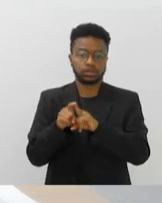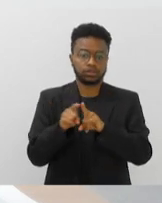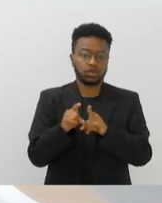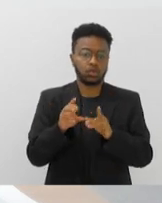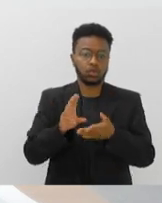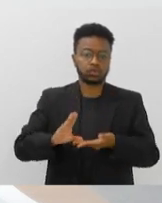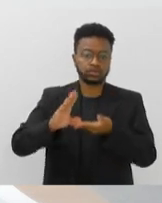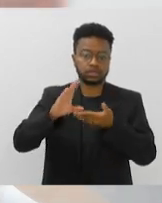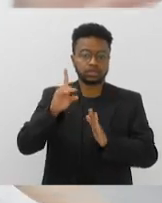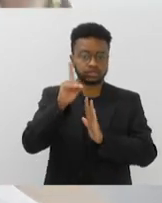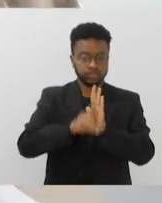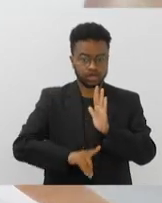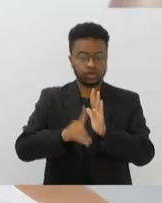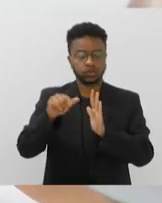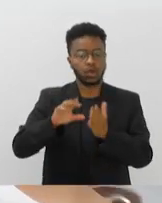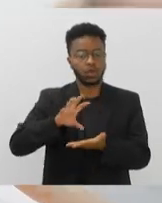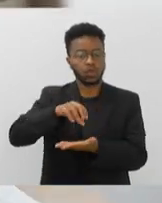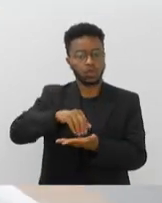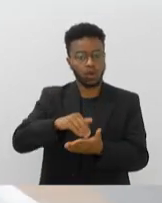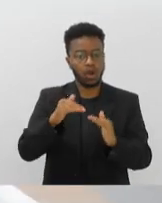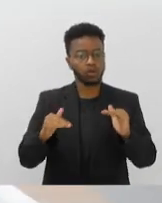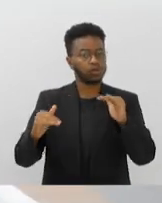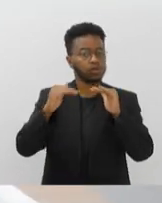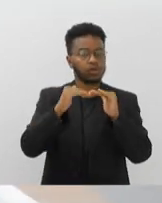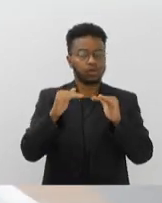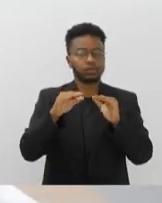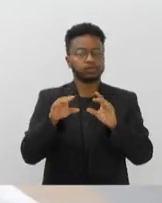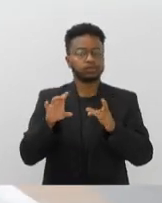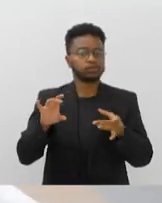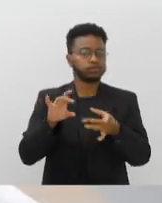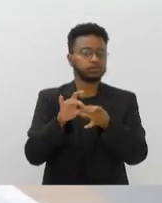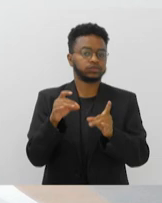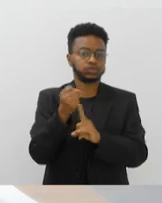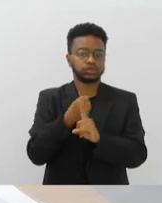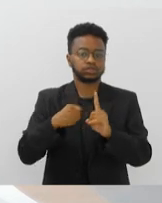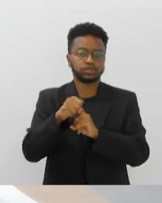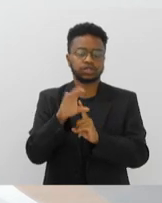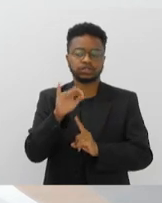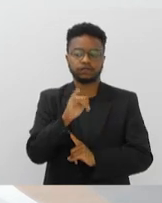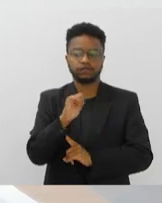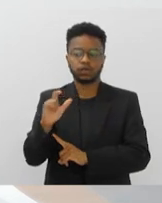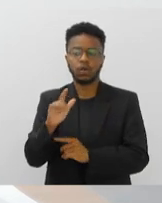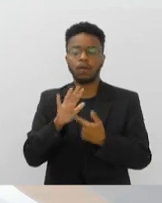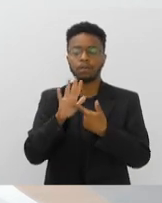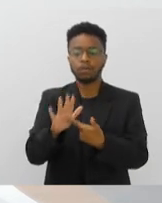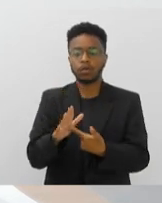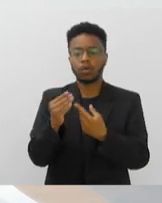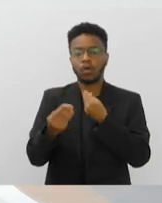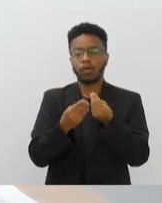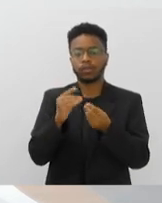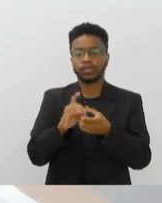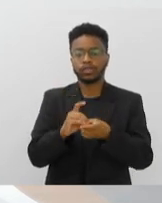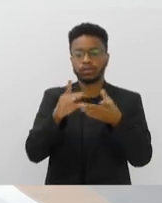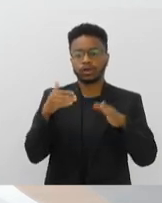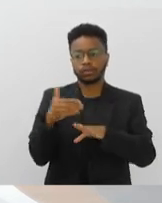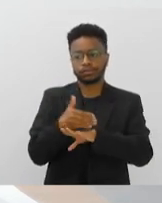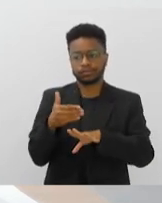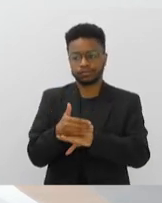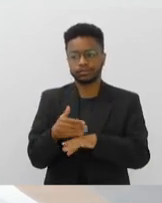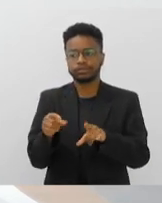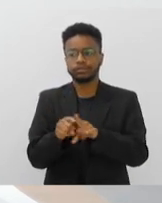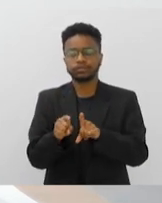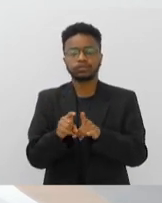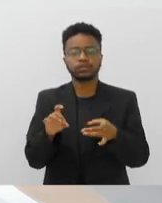esse óg paritário né que que agrega sociedade civil que é o maior exemplo da Democracia participativa que agrega a sociedade civil